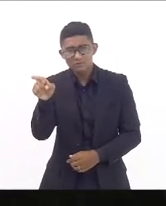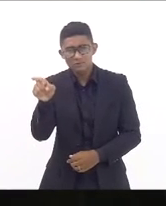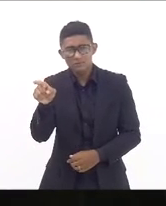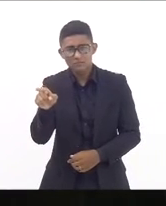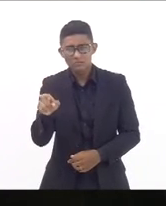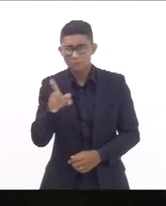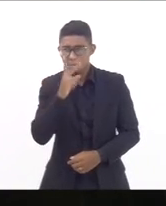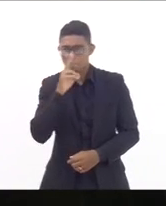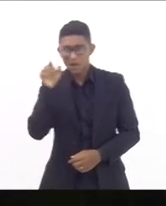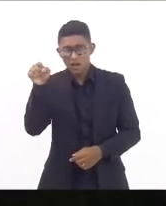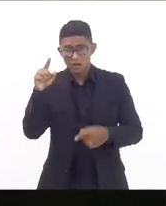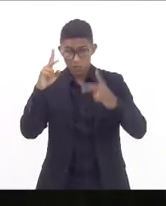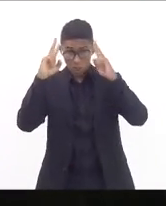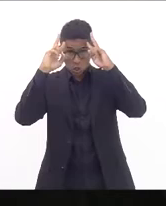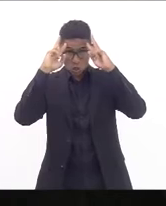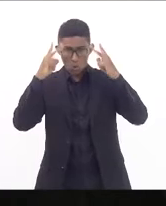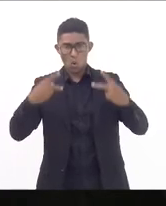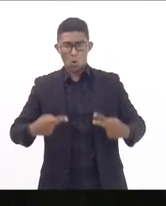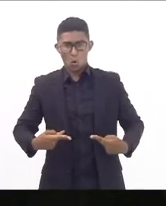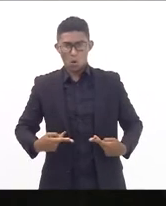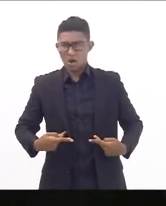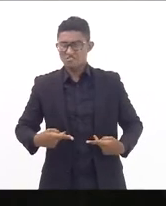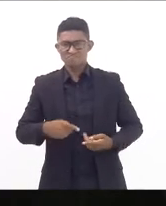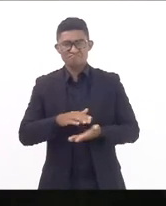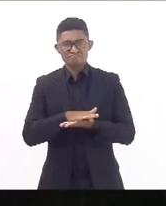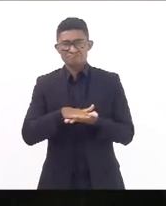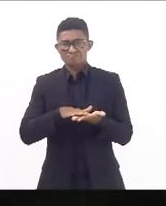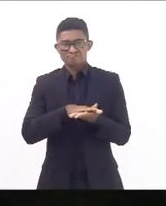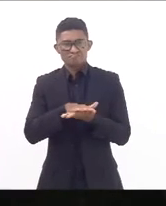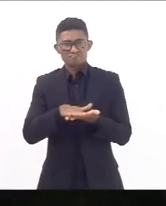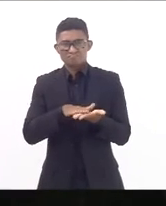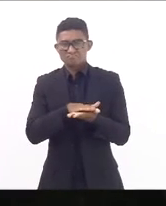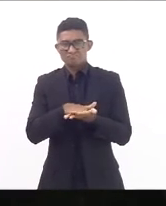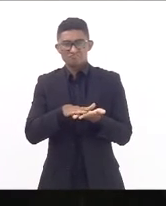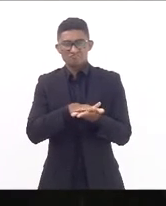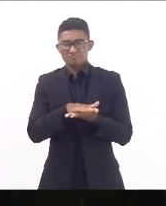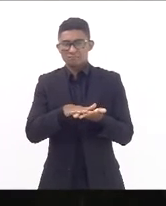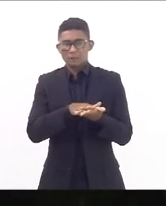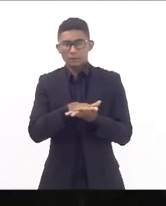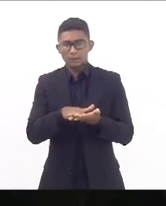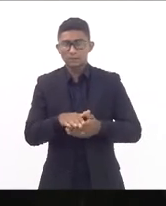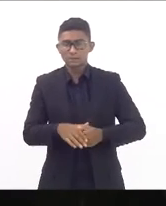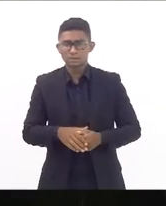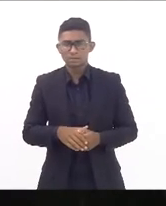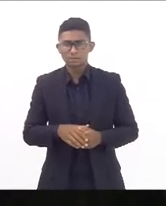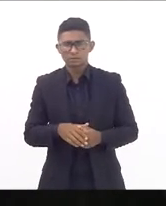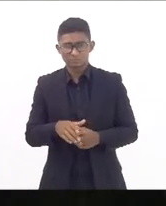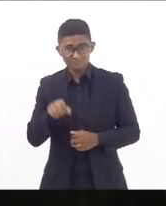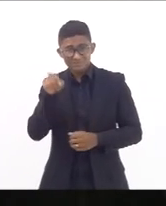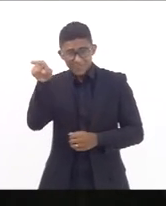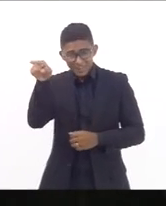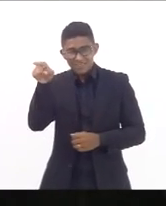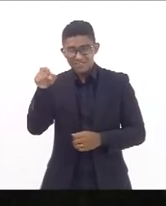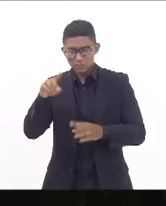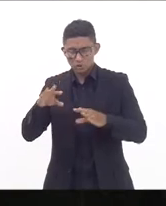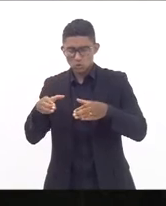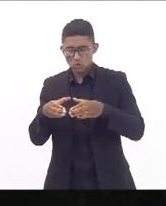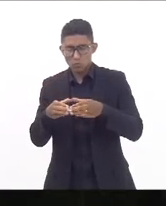humano hoje não exercita os seus melhores dons, formado na KGB